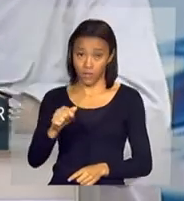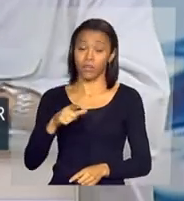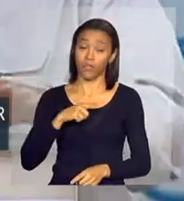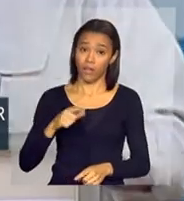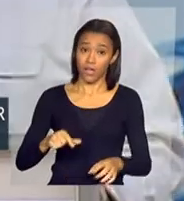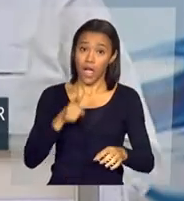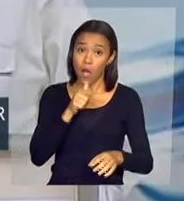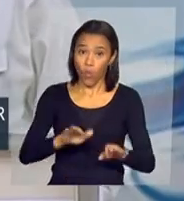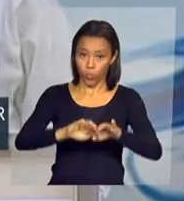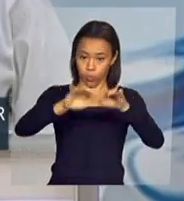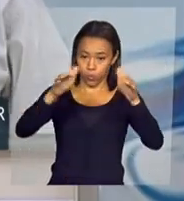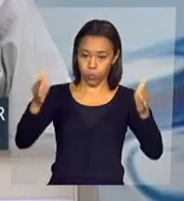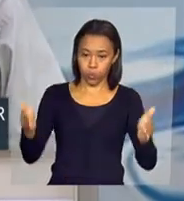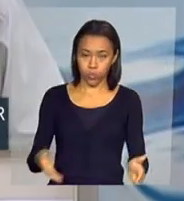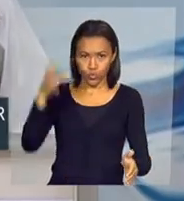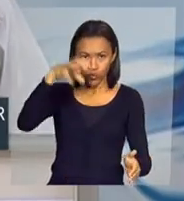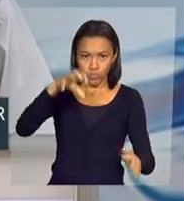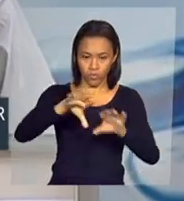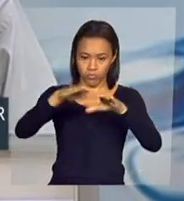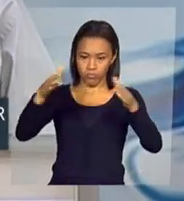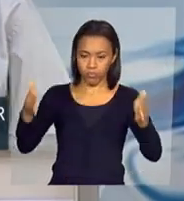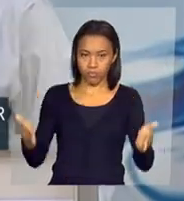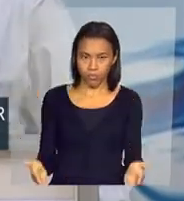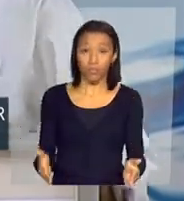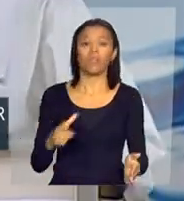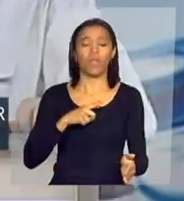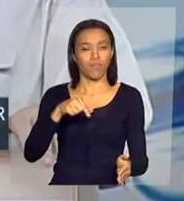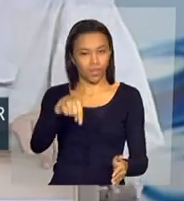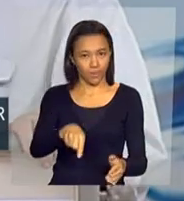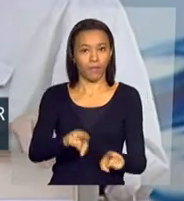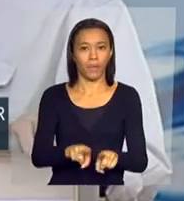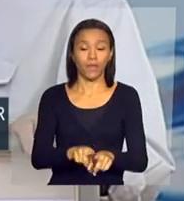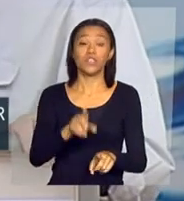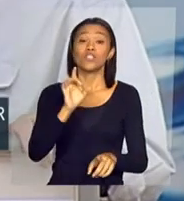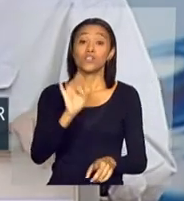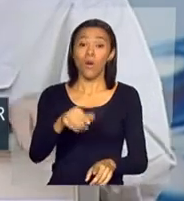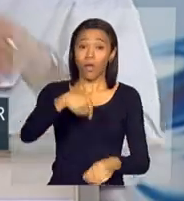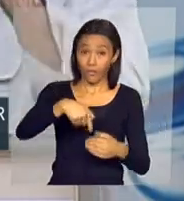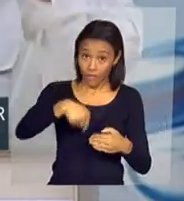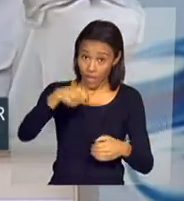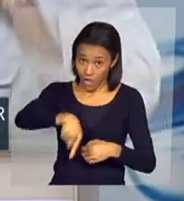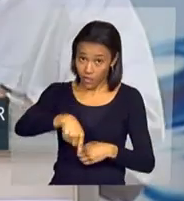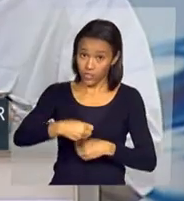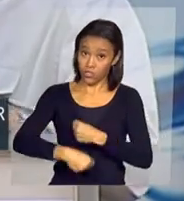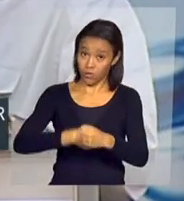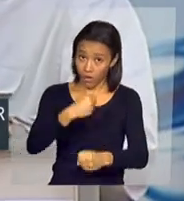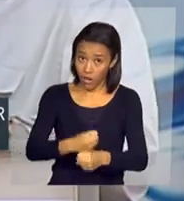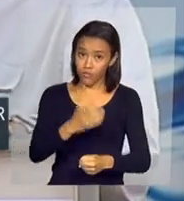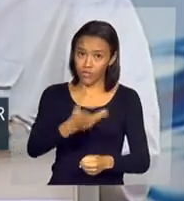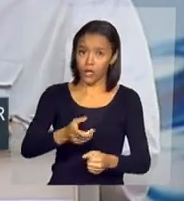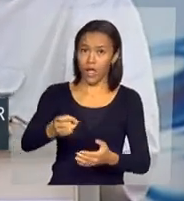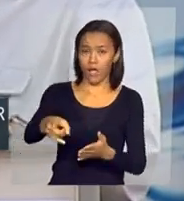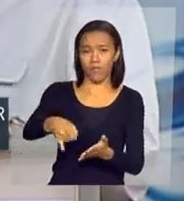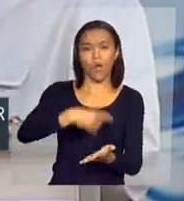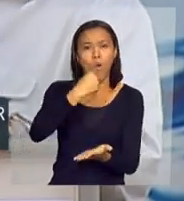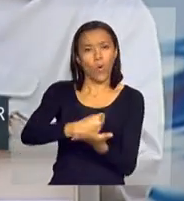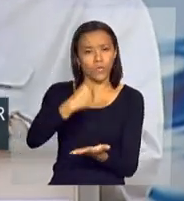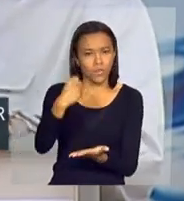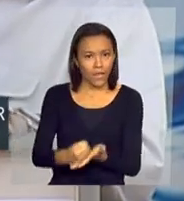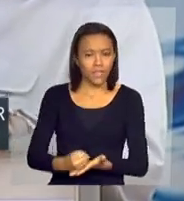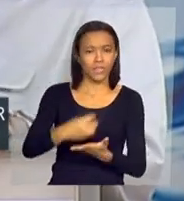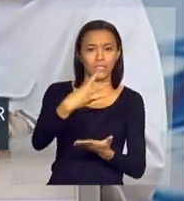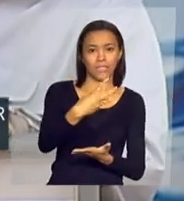É uma outra ação fundamental, que só neste ano estão contratadas 30